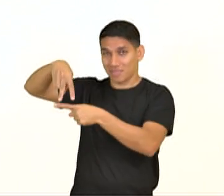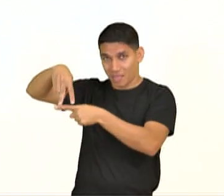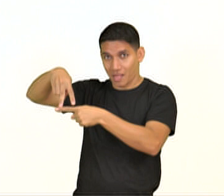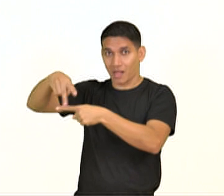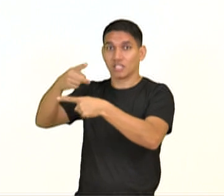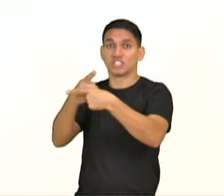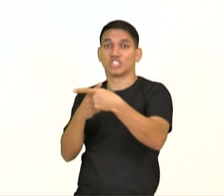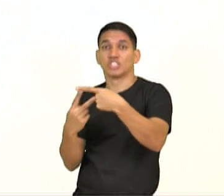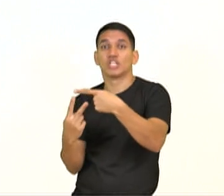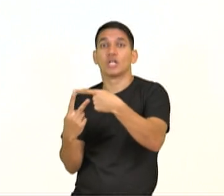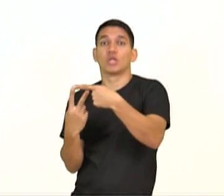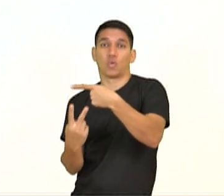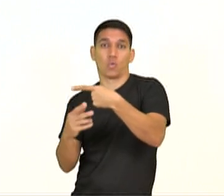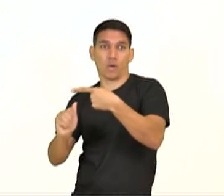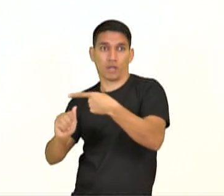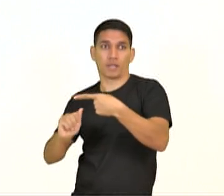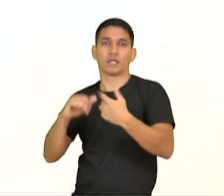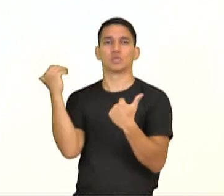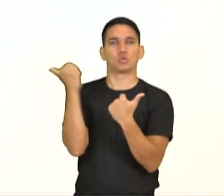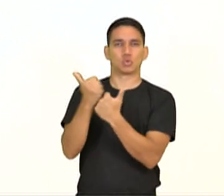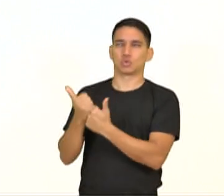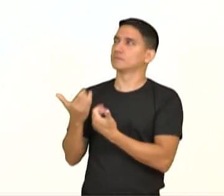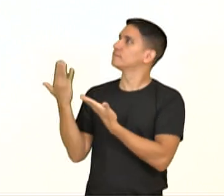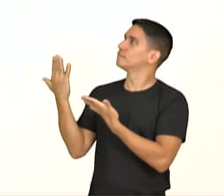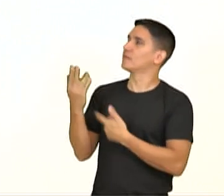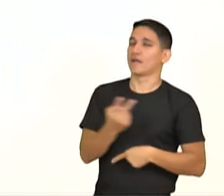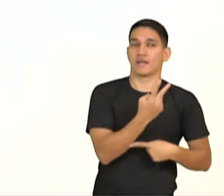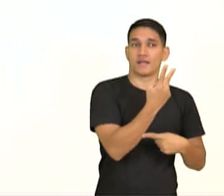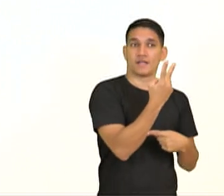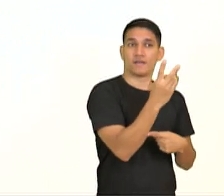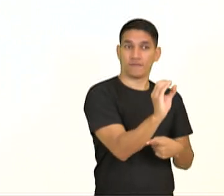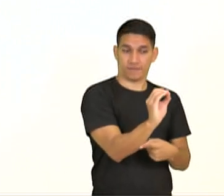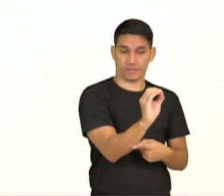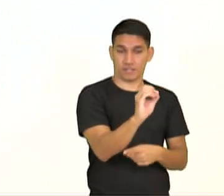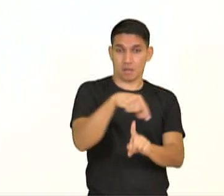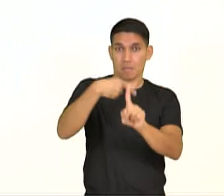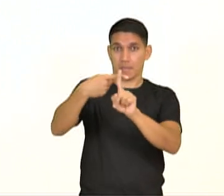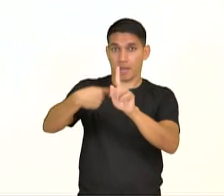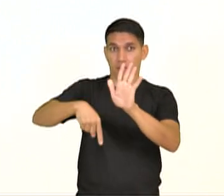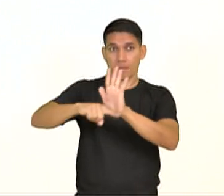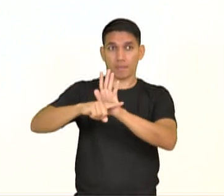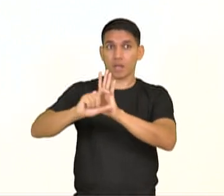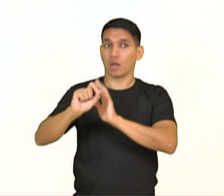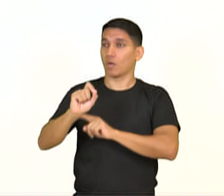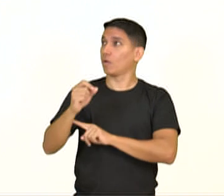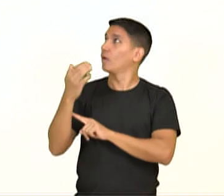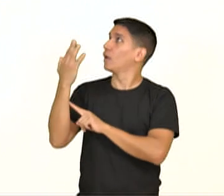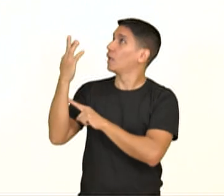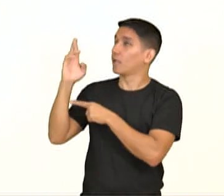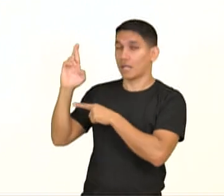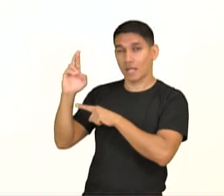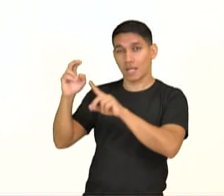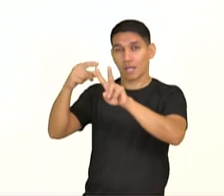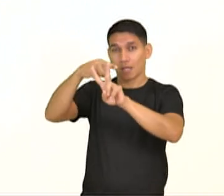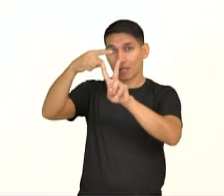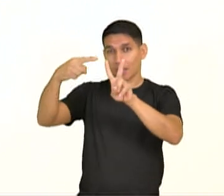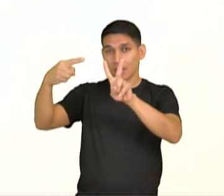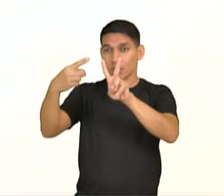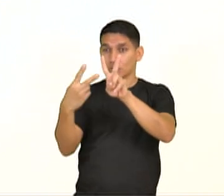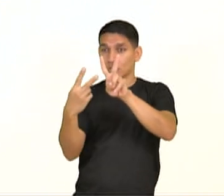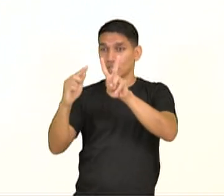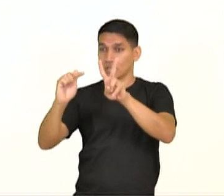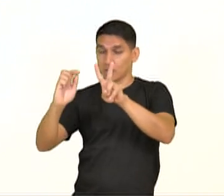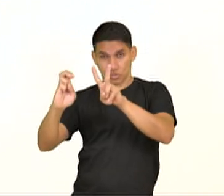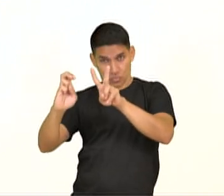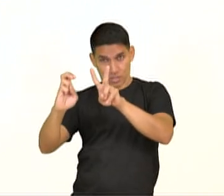valores, nós temos lá, né, que vai ficar 20, mais ou menos a raiz quadrada de 256 é 16,